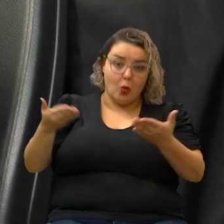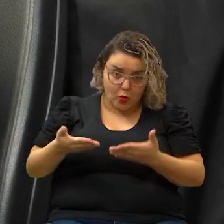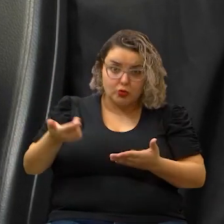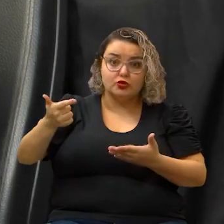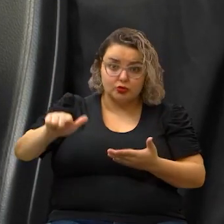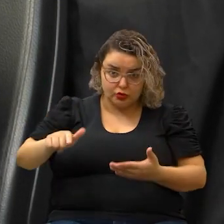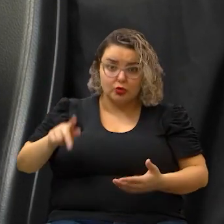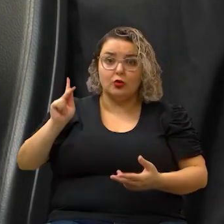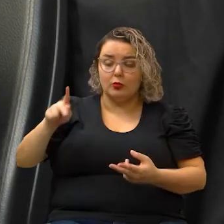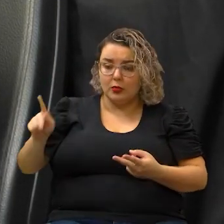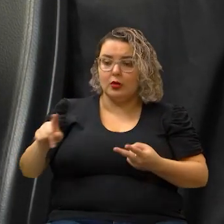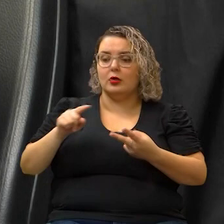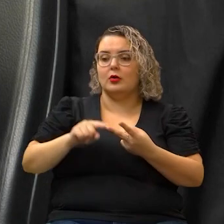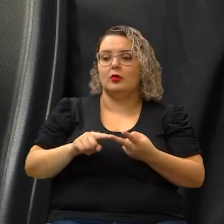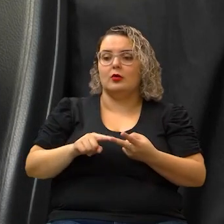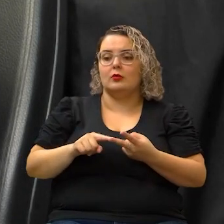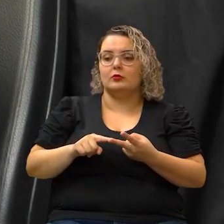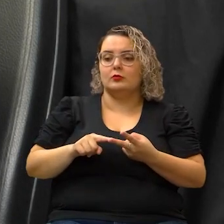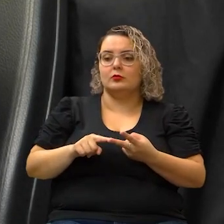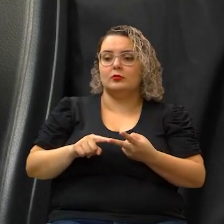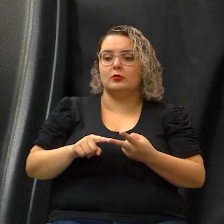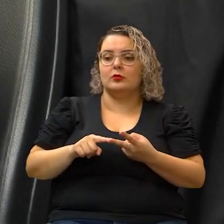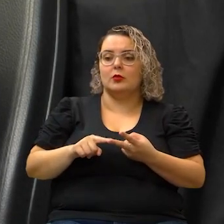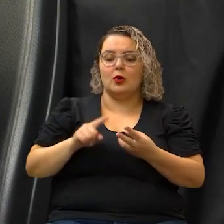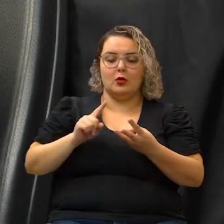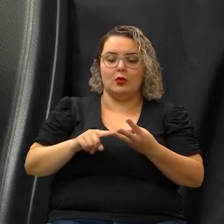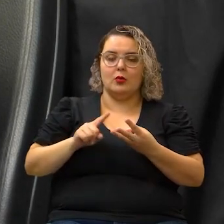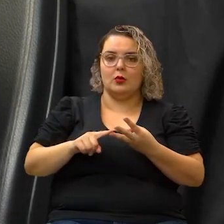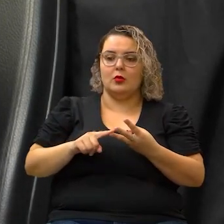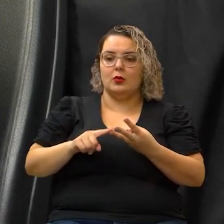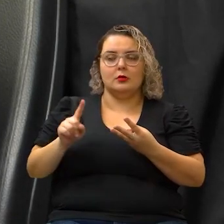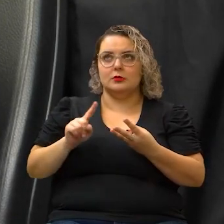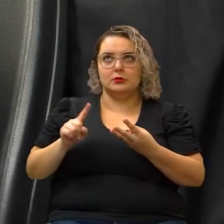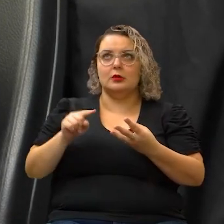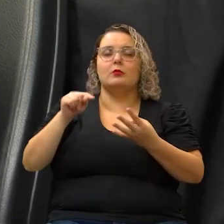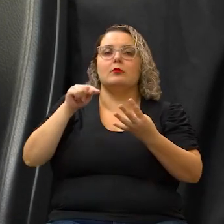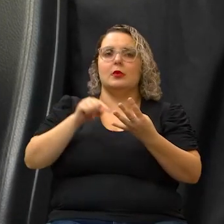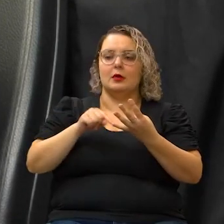é professora, esse terceiro irmão meu não, mas